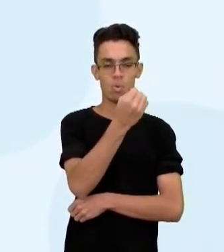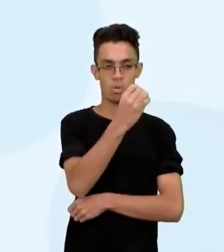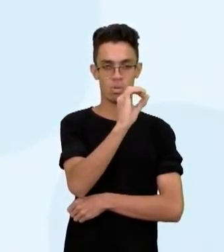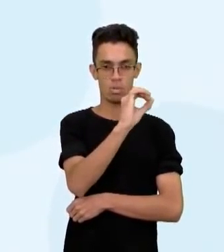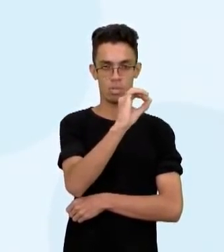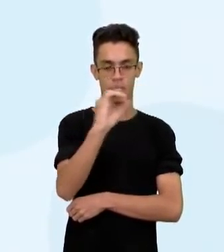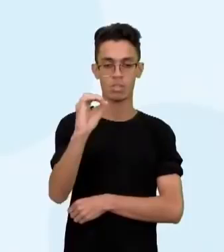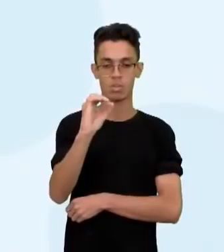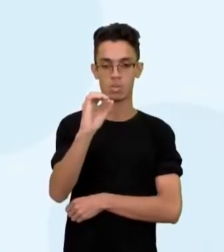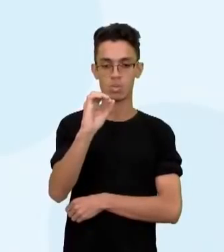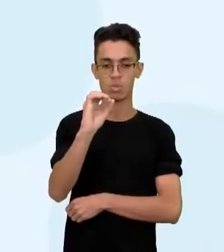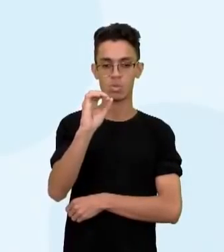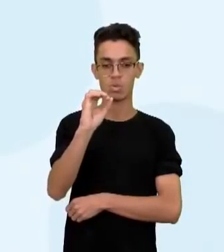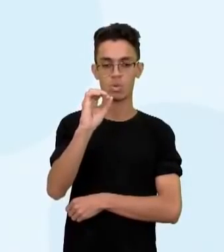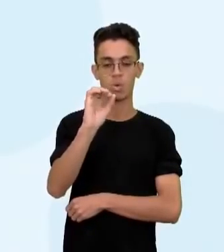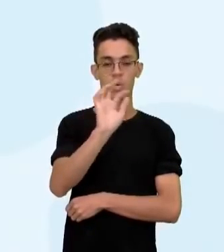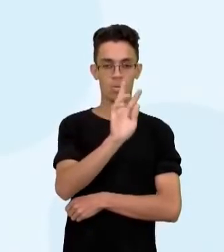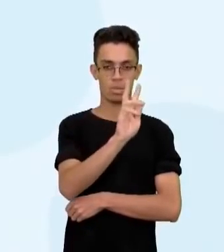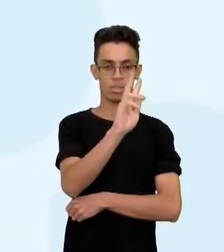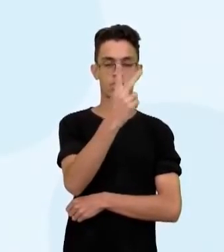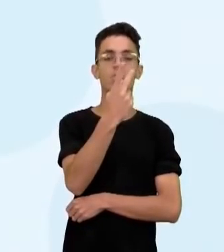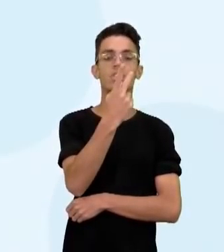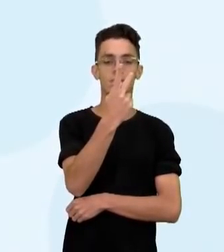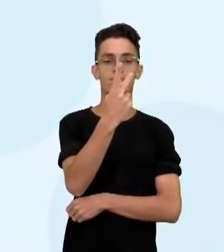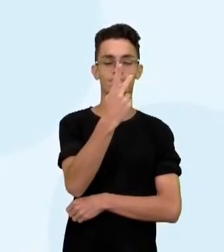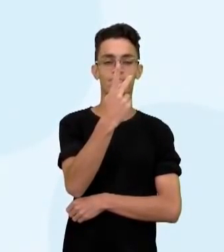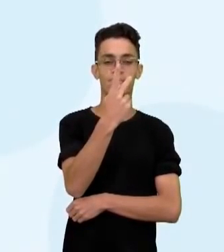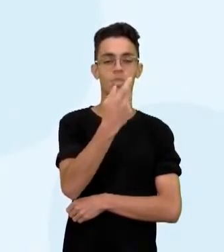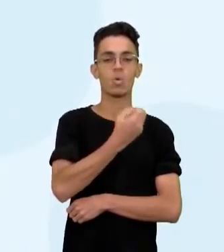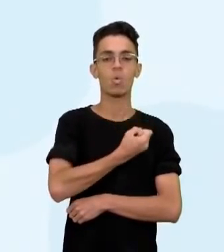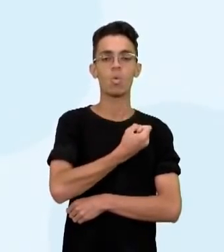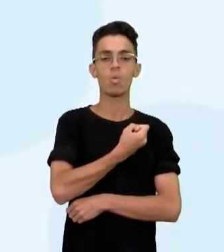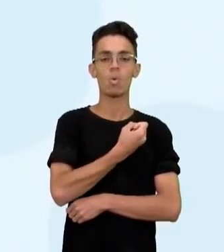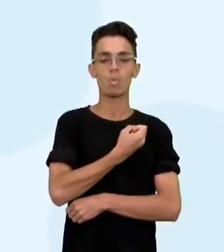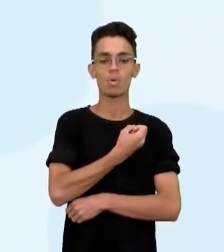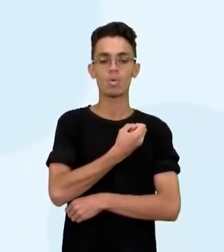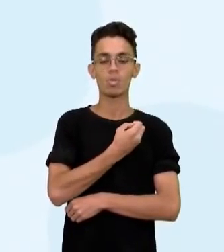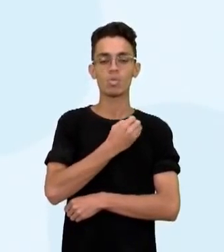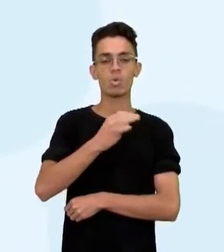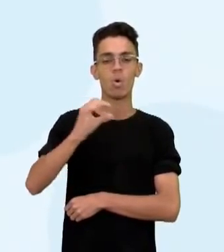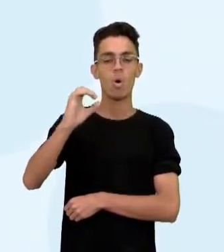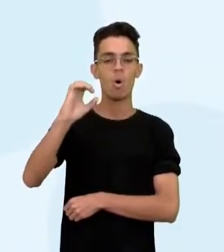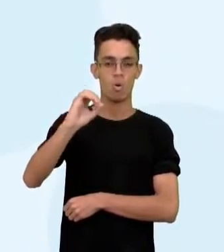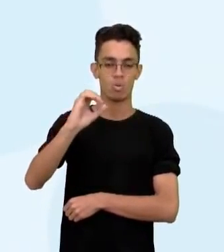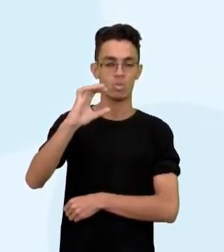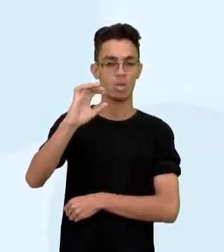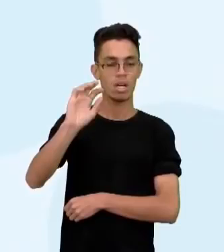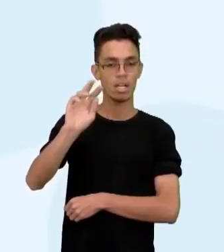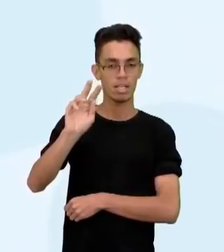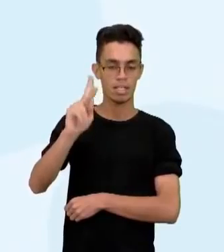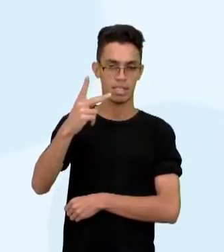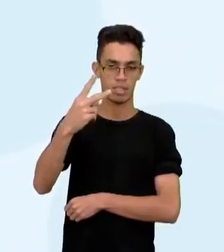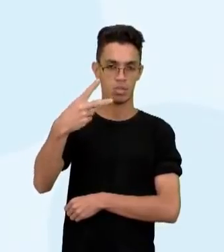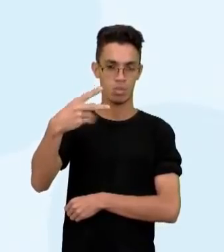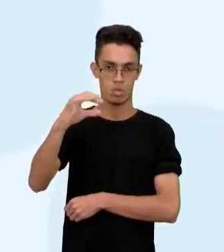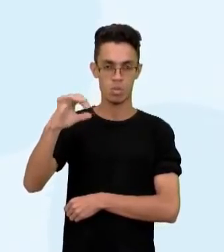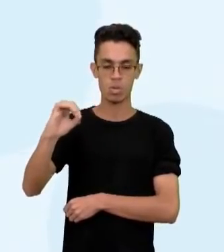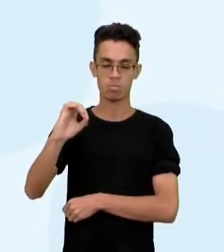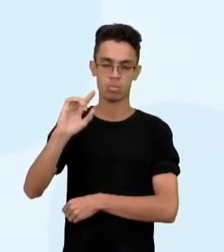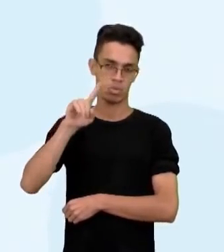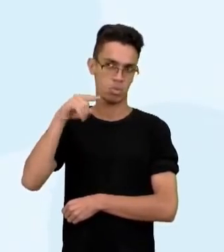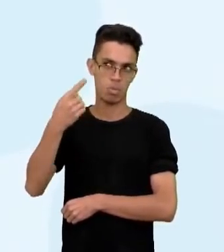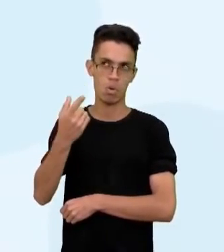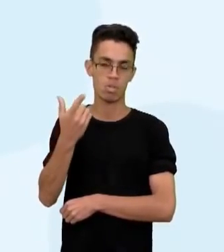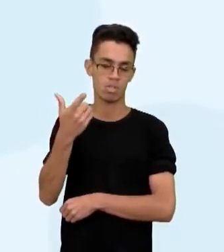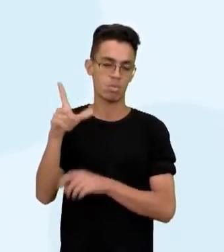3.800 no hidrogênio, embaixo do H. Então, o número de átomos do oxigênio, vou chamar aqui de X, poderia ser outra